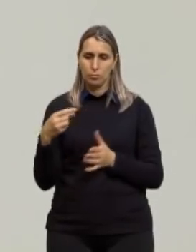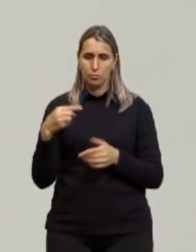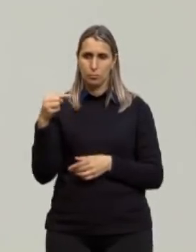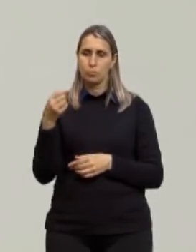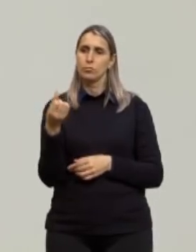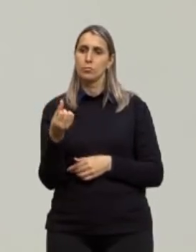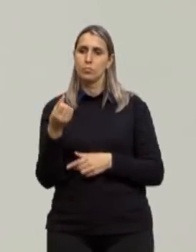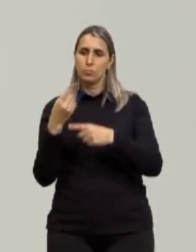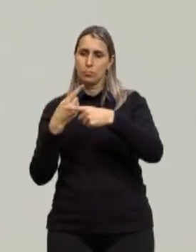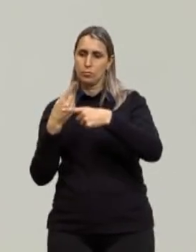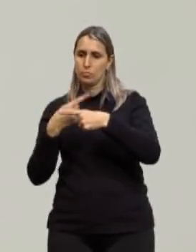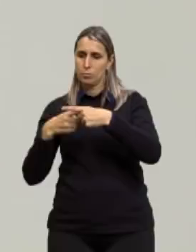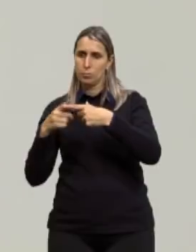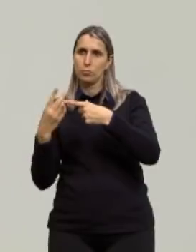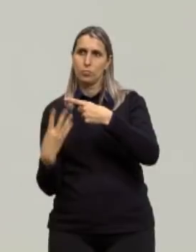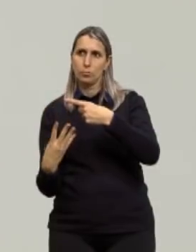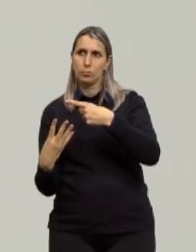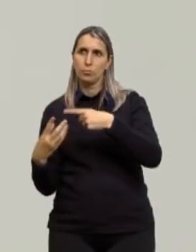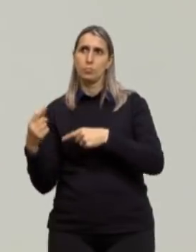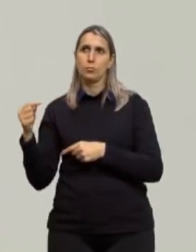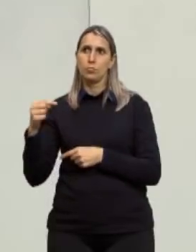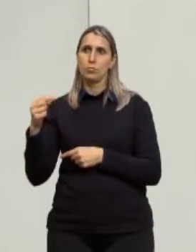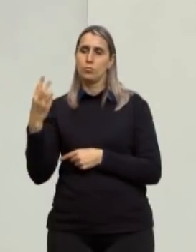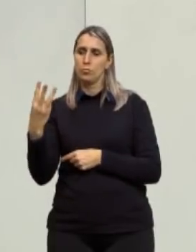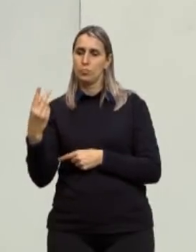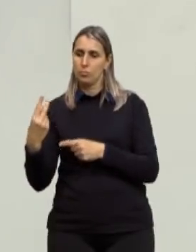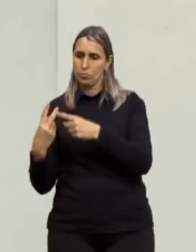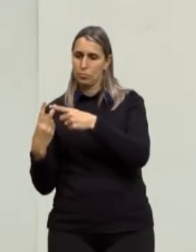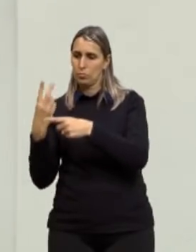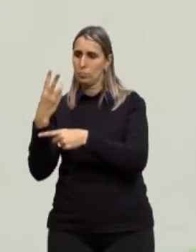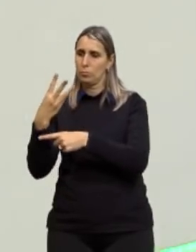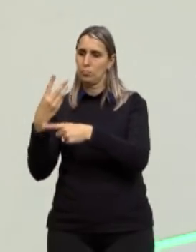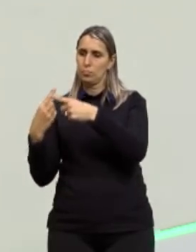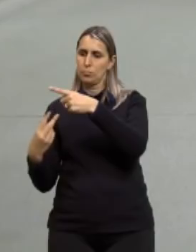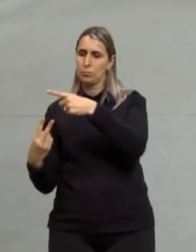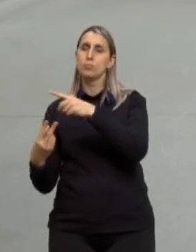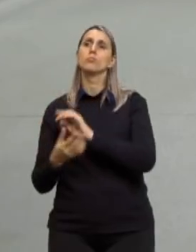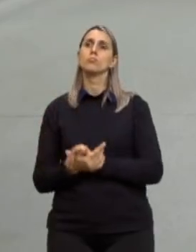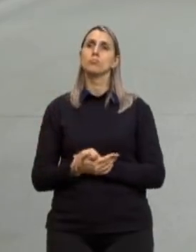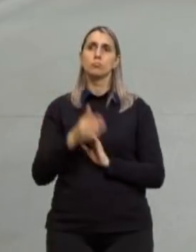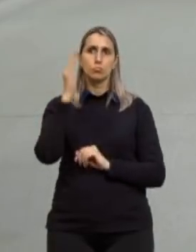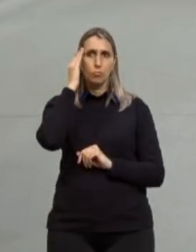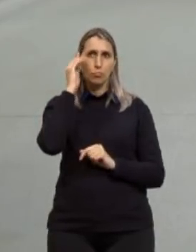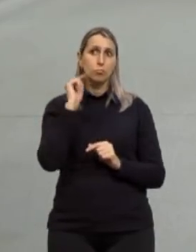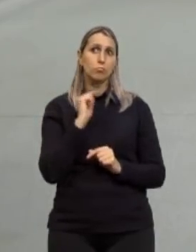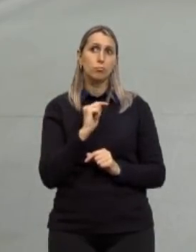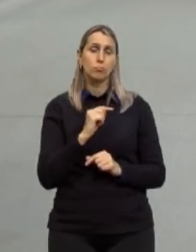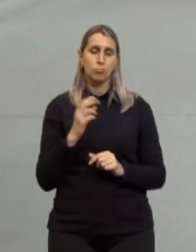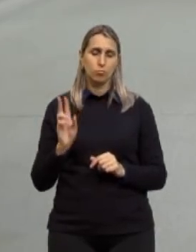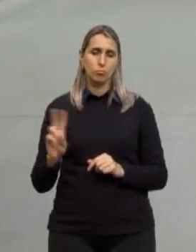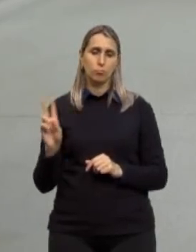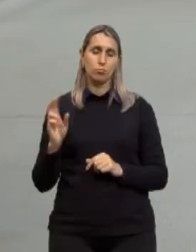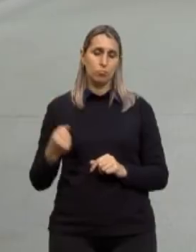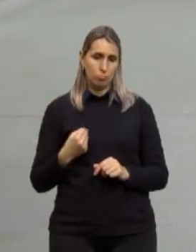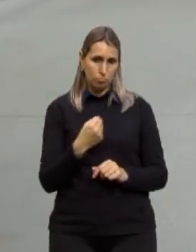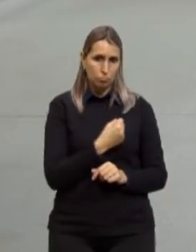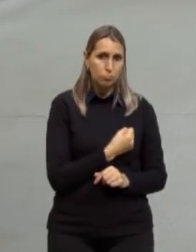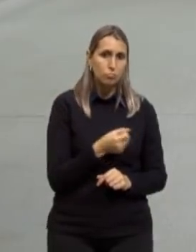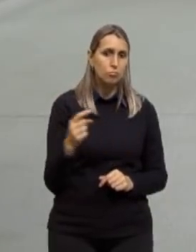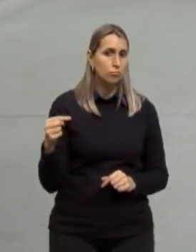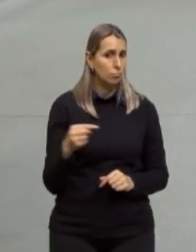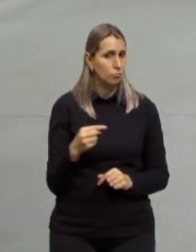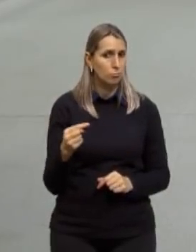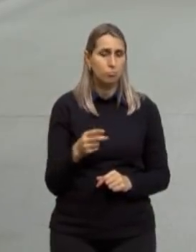4 menos 3 mês bom que que nós já sabemos aqui que esses valores negativos eh